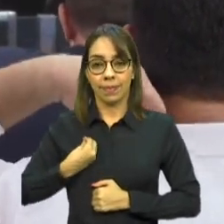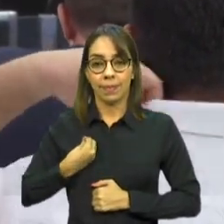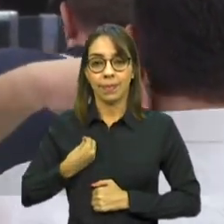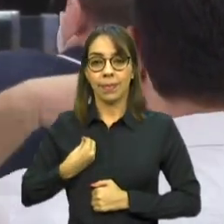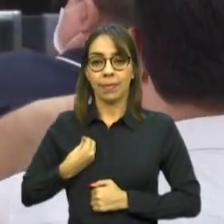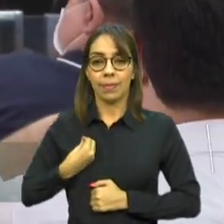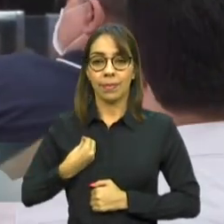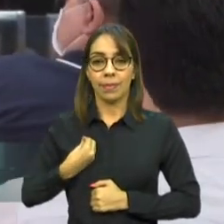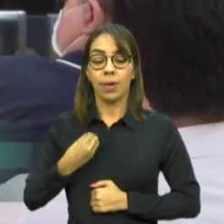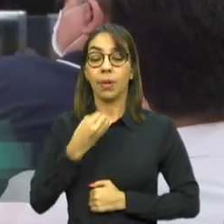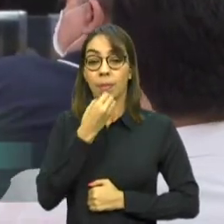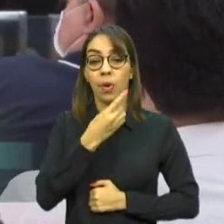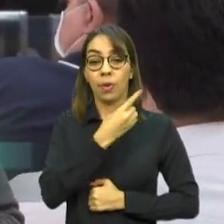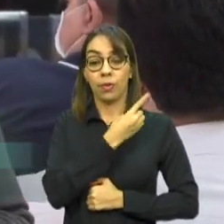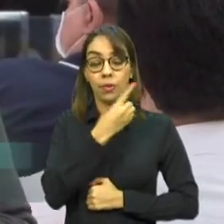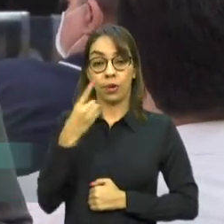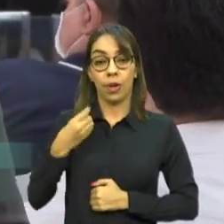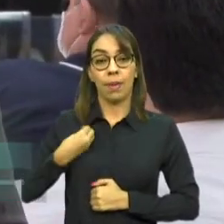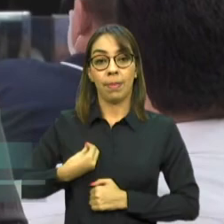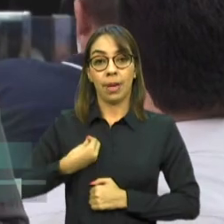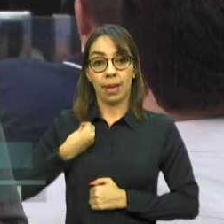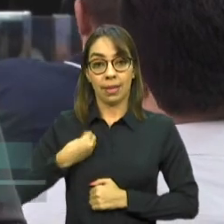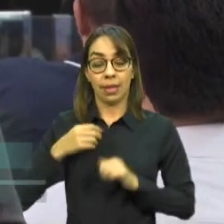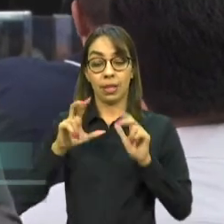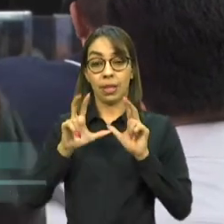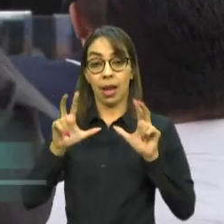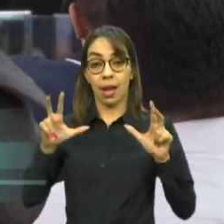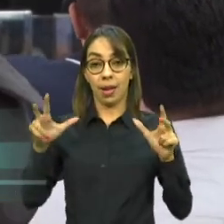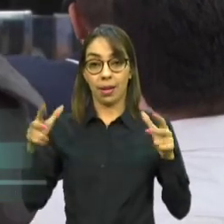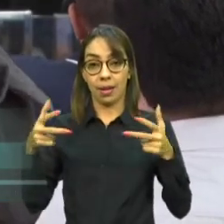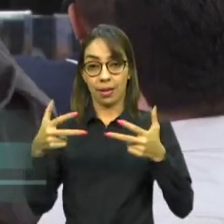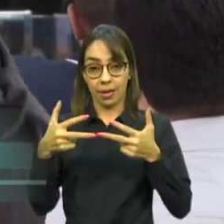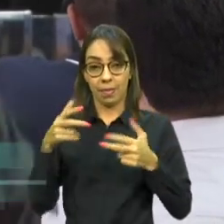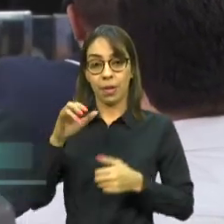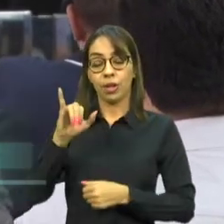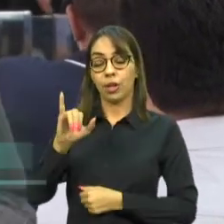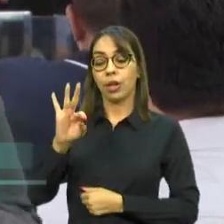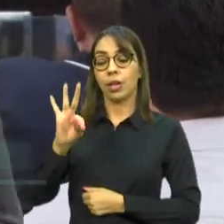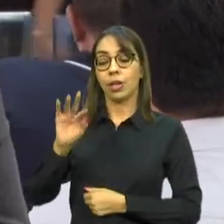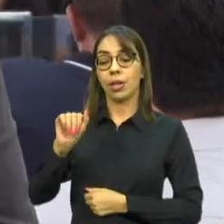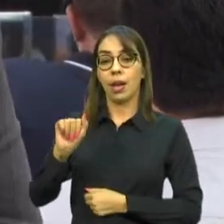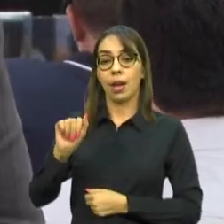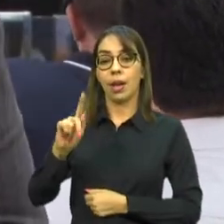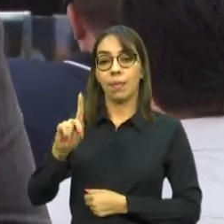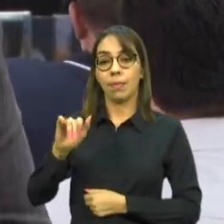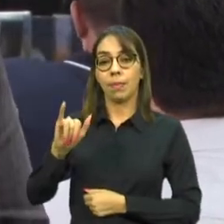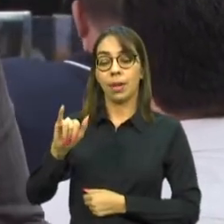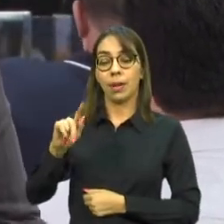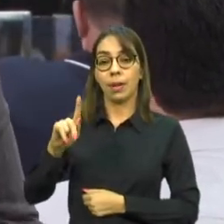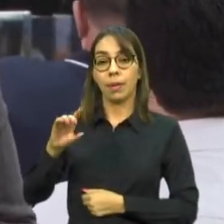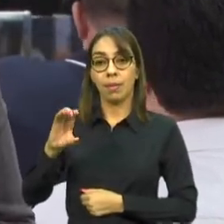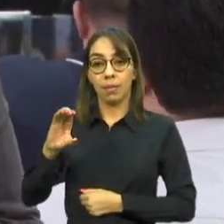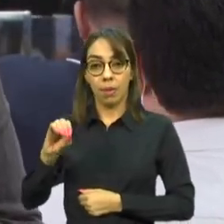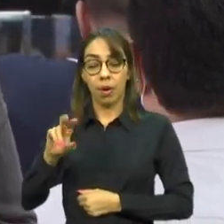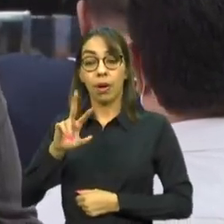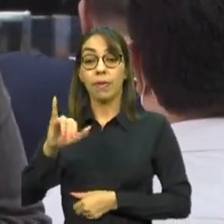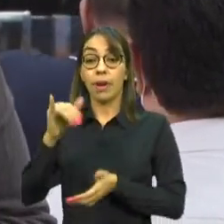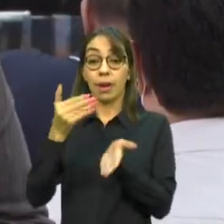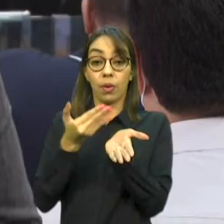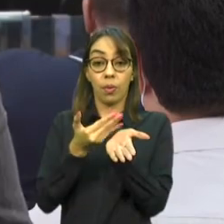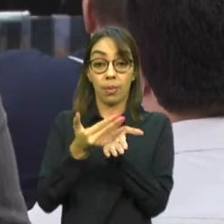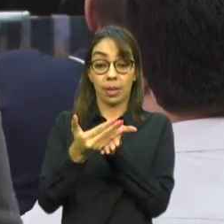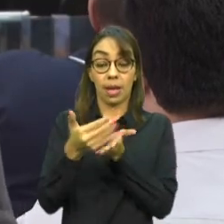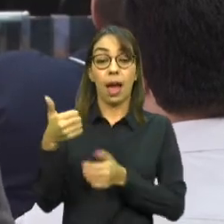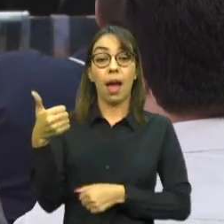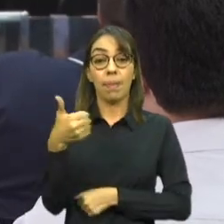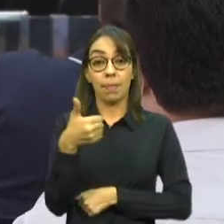Bom dia, Ona. Estamos aqui na Câmara Municipal de Itapipoca, onde daqui a pouco começa a primeira sessão